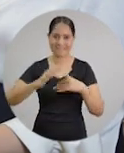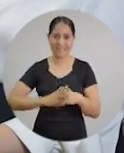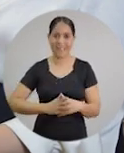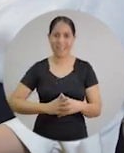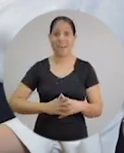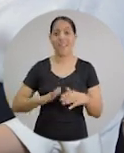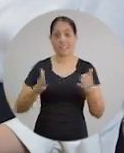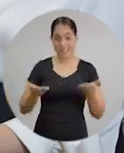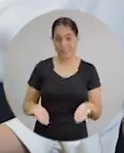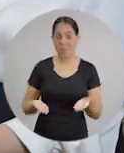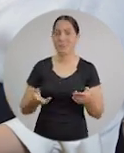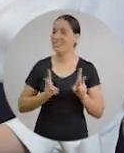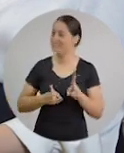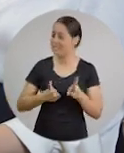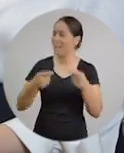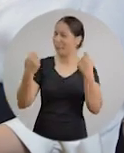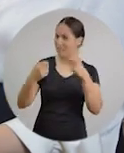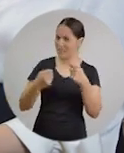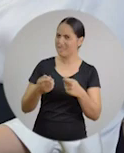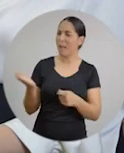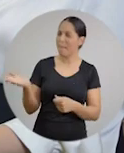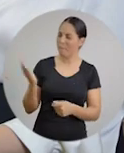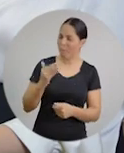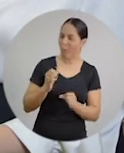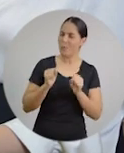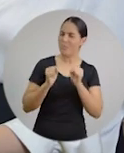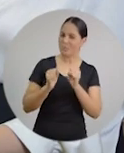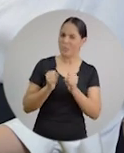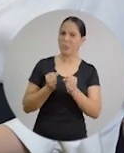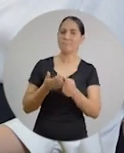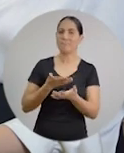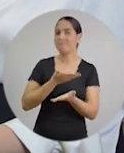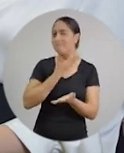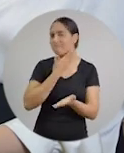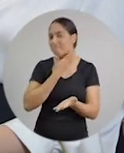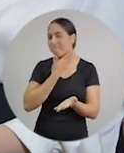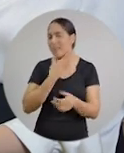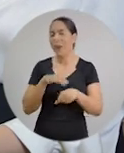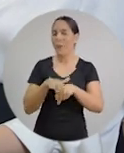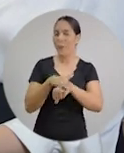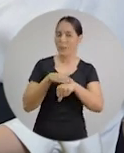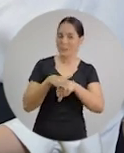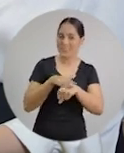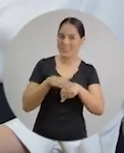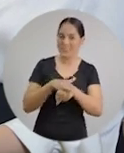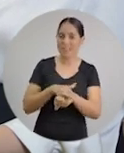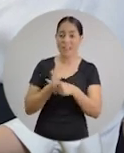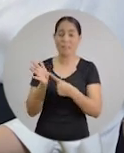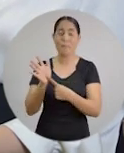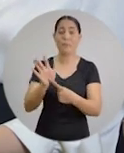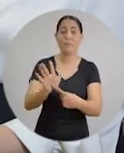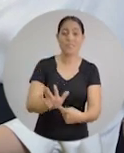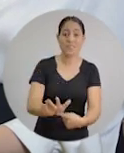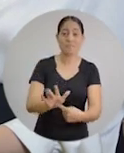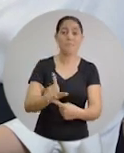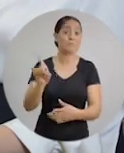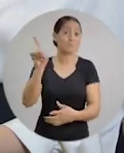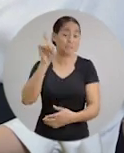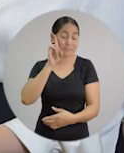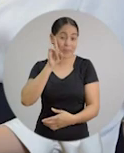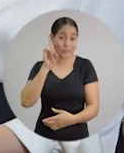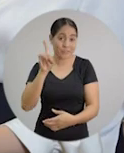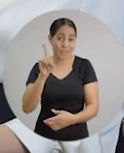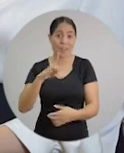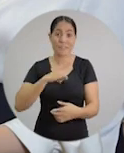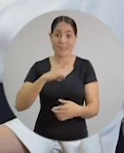diversas profissões. E microfones aqui da OAB, da TV OAB, sempre abertos para você poder conversar com a gente e mostrar